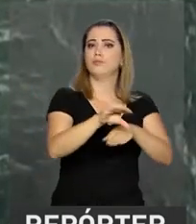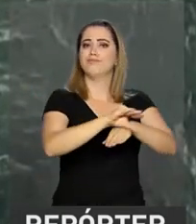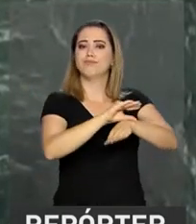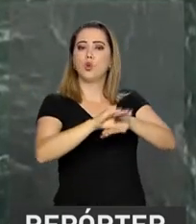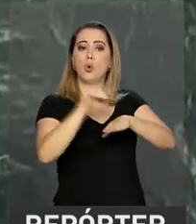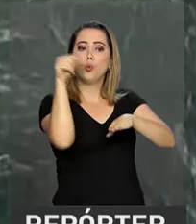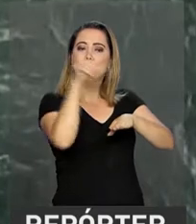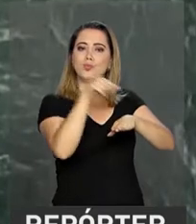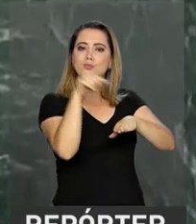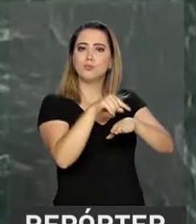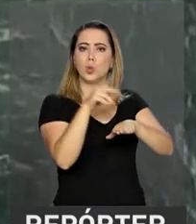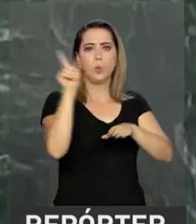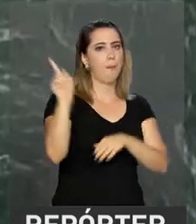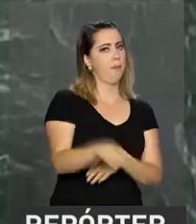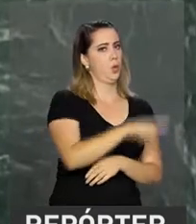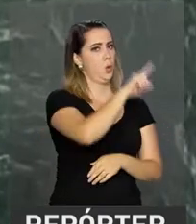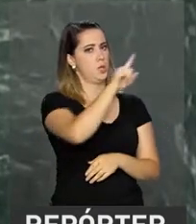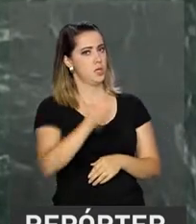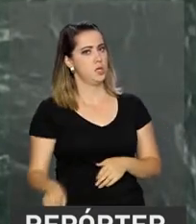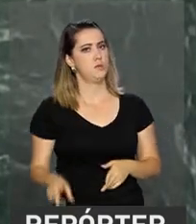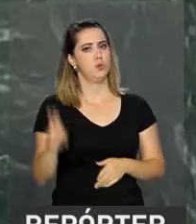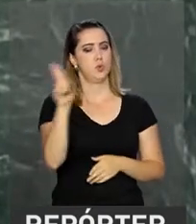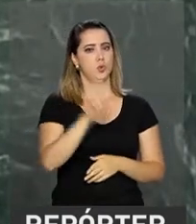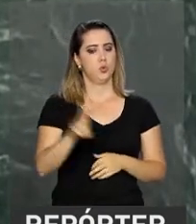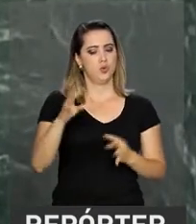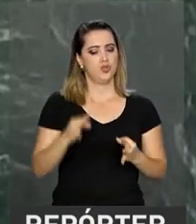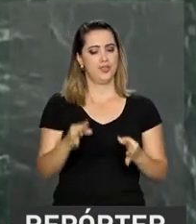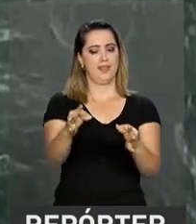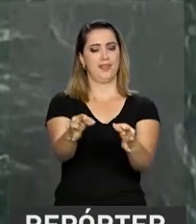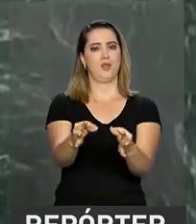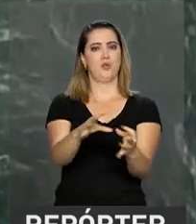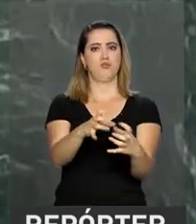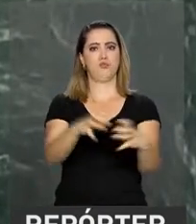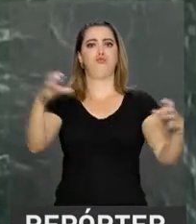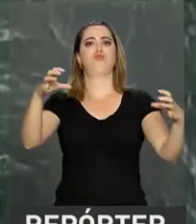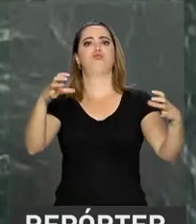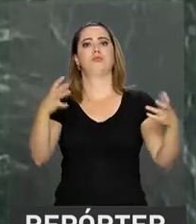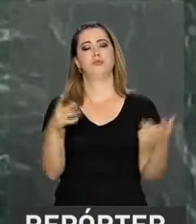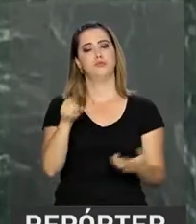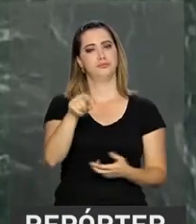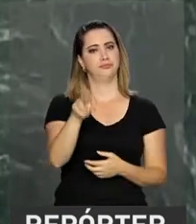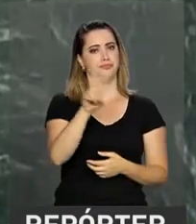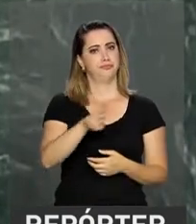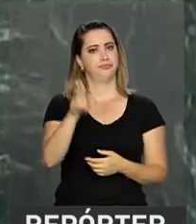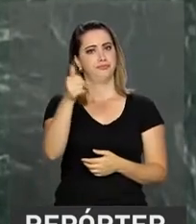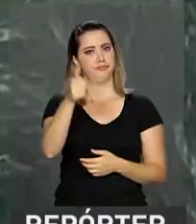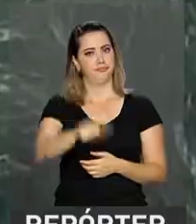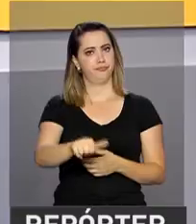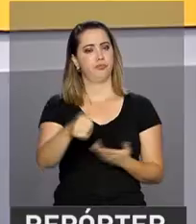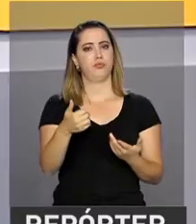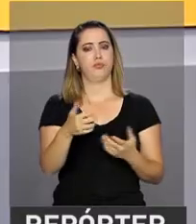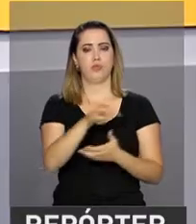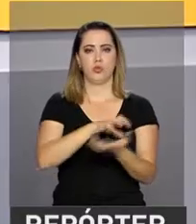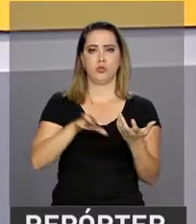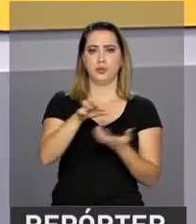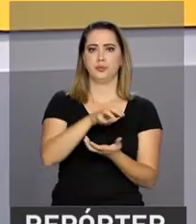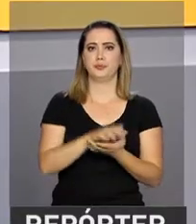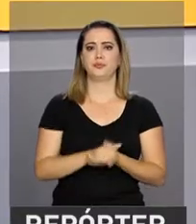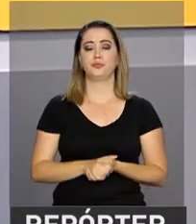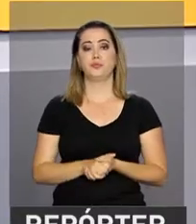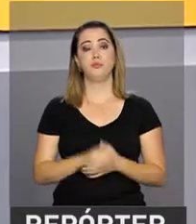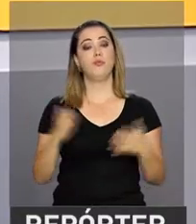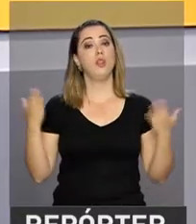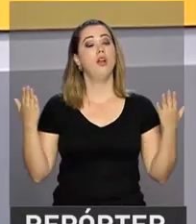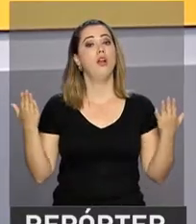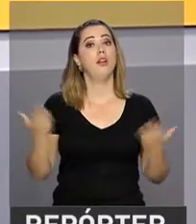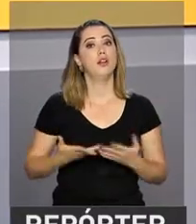Constituição veda o uso da tecnologia nuclear para fins não pacíficos. Agora